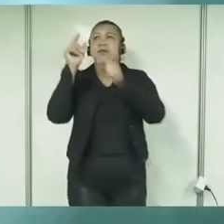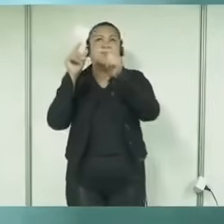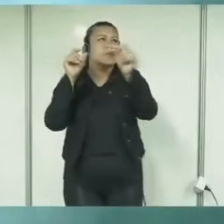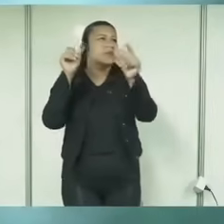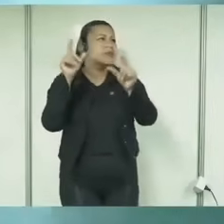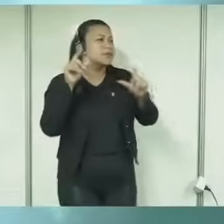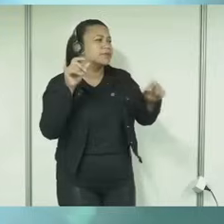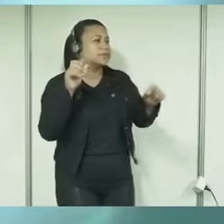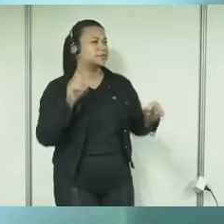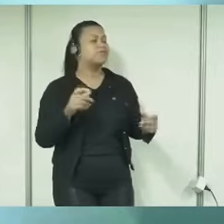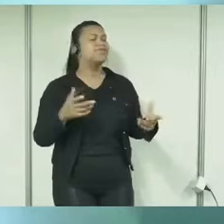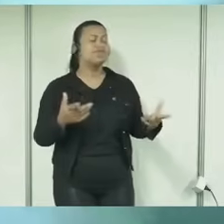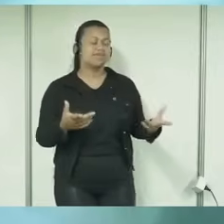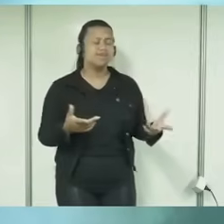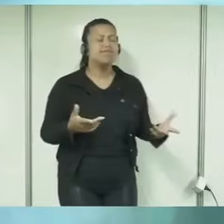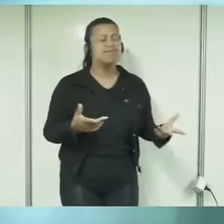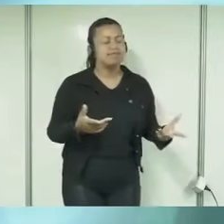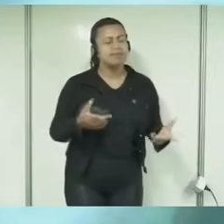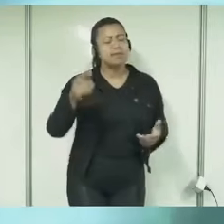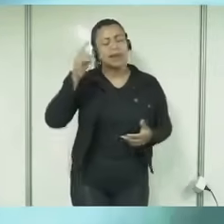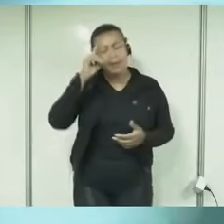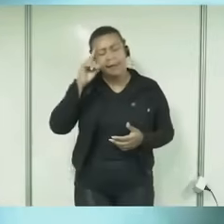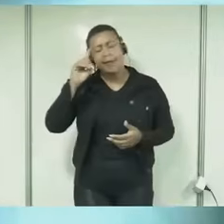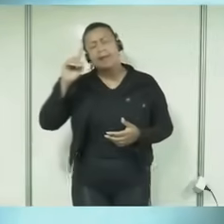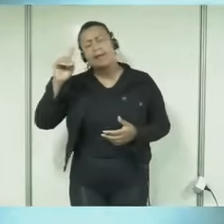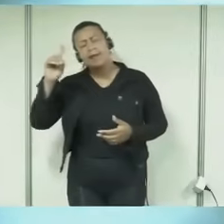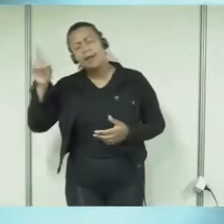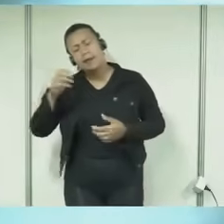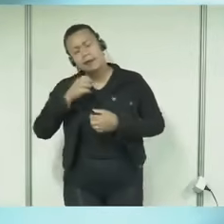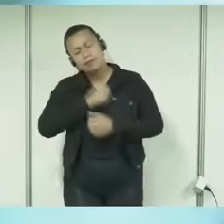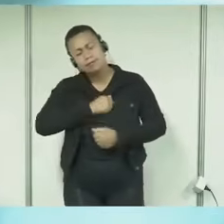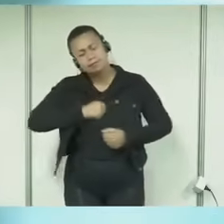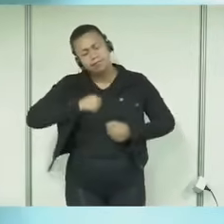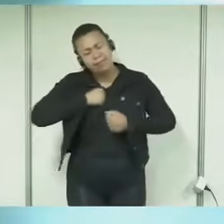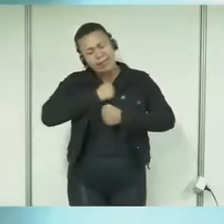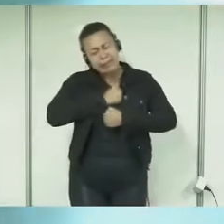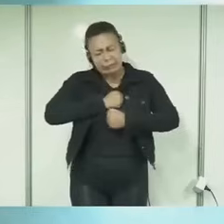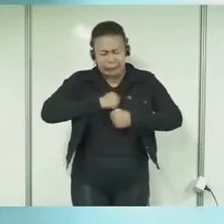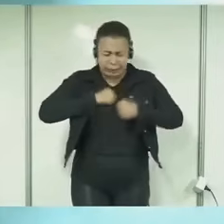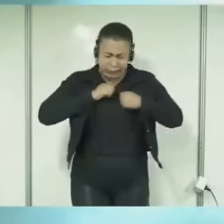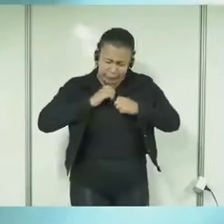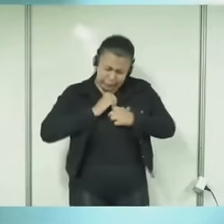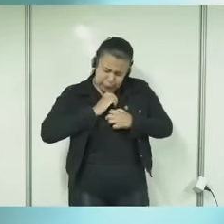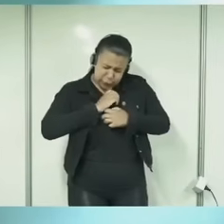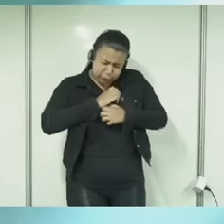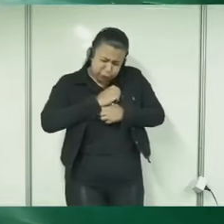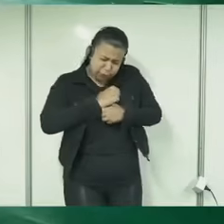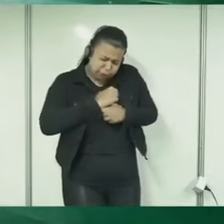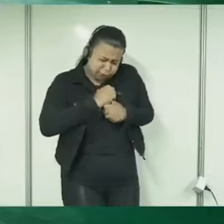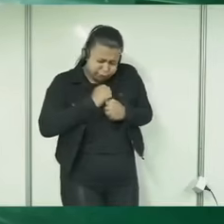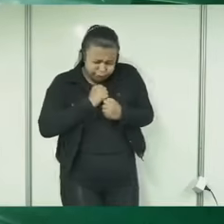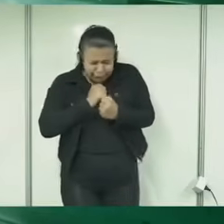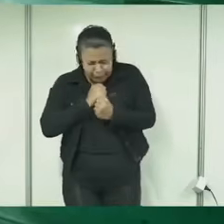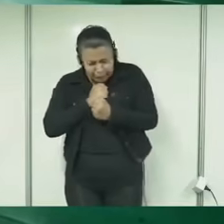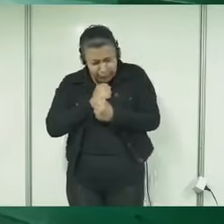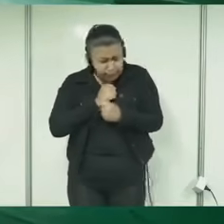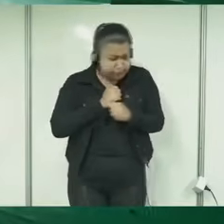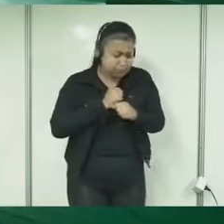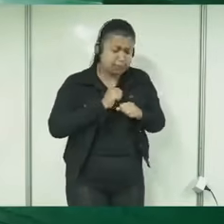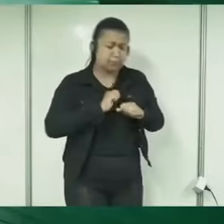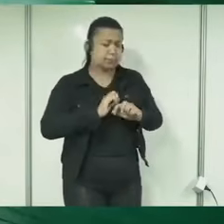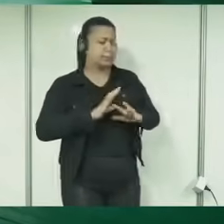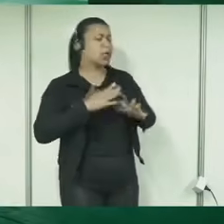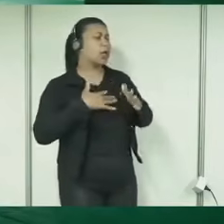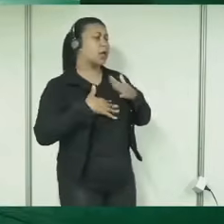que vai piorar, saudade vai apertar. Até que cê tá indo